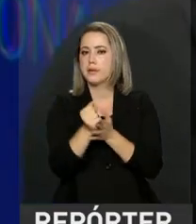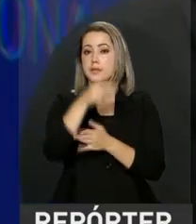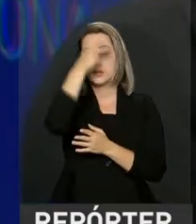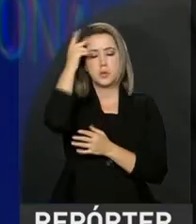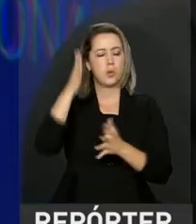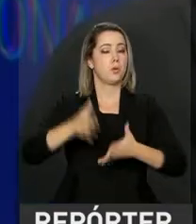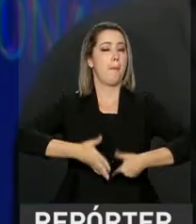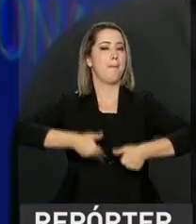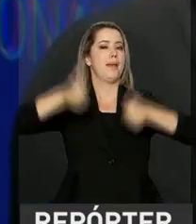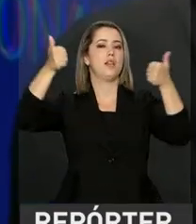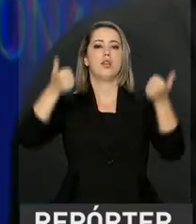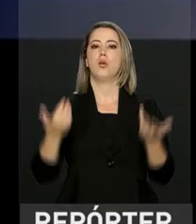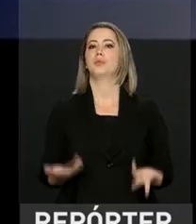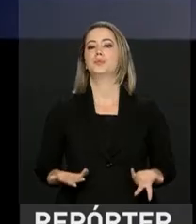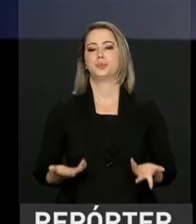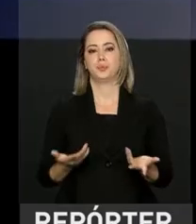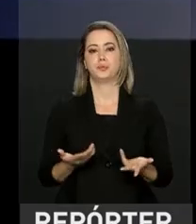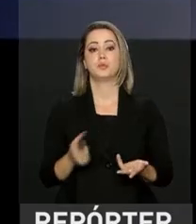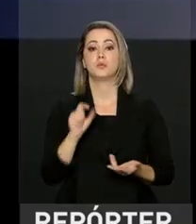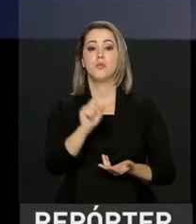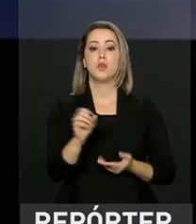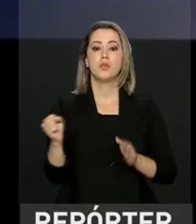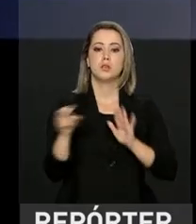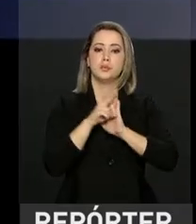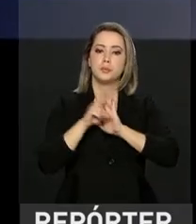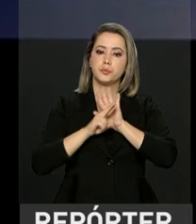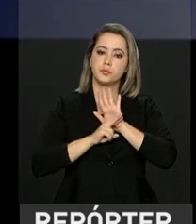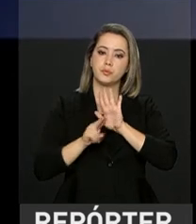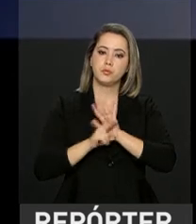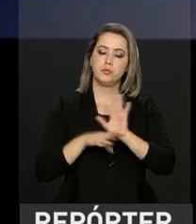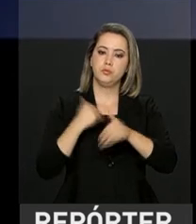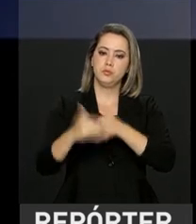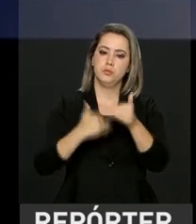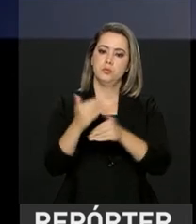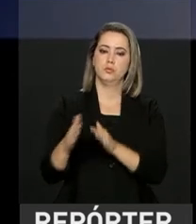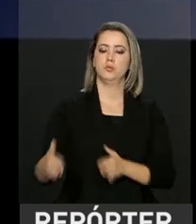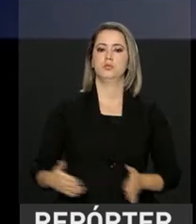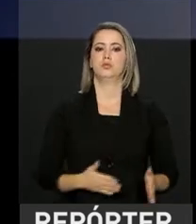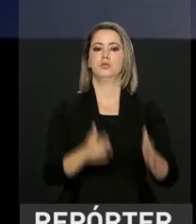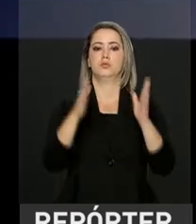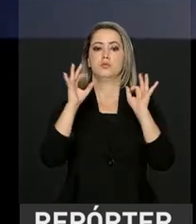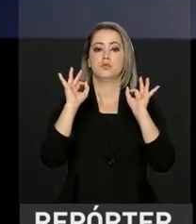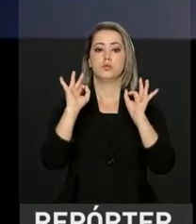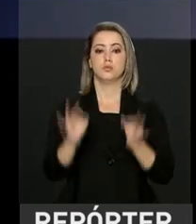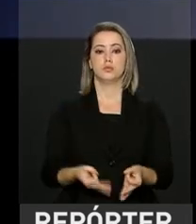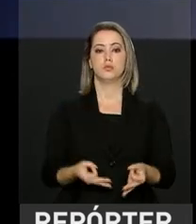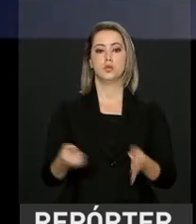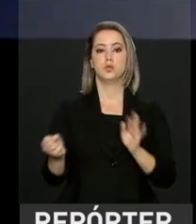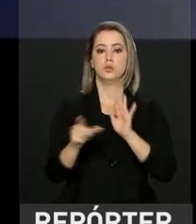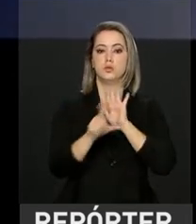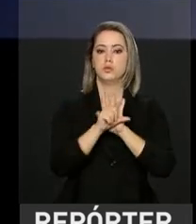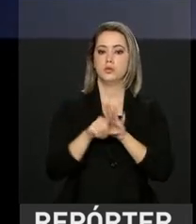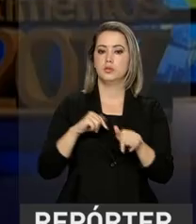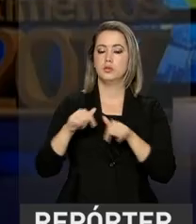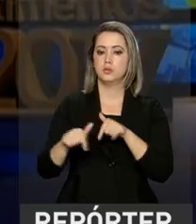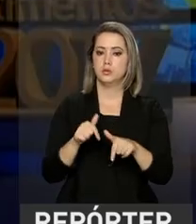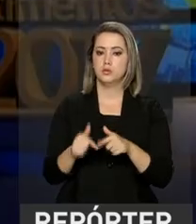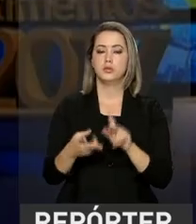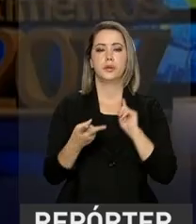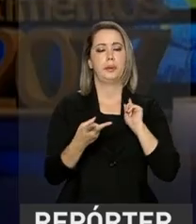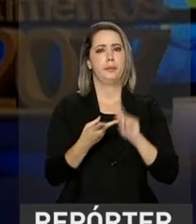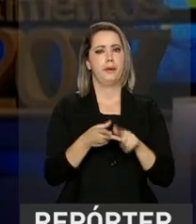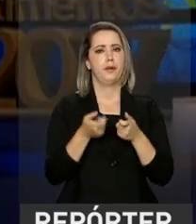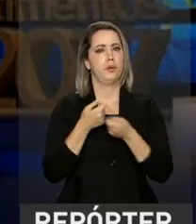ceder ansiar mas as reformas em curso no país tome vão modernizar as relações trabalhistas e